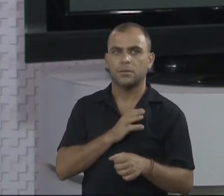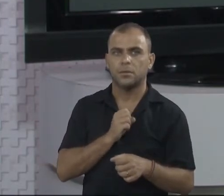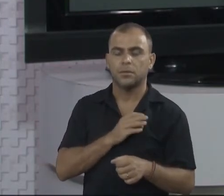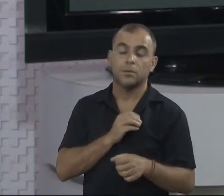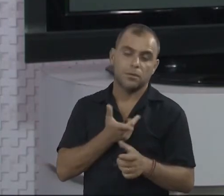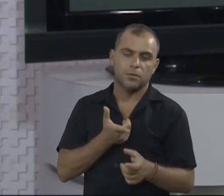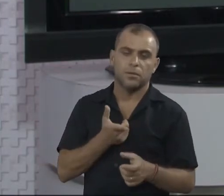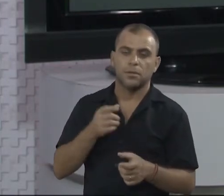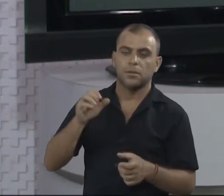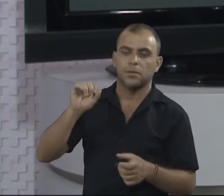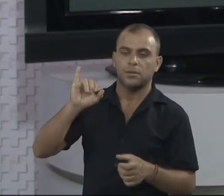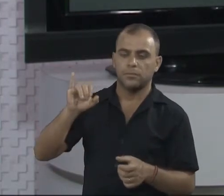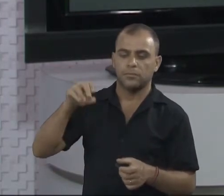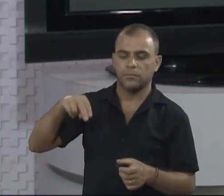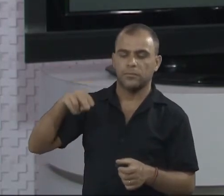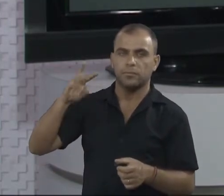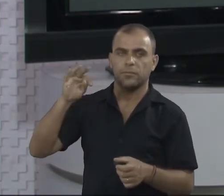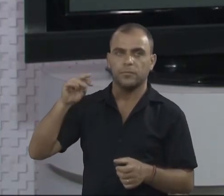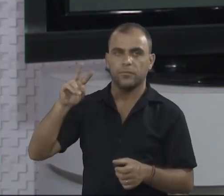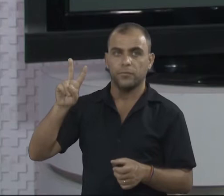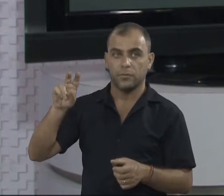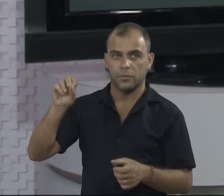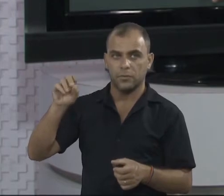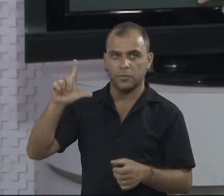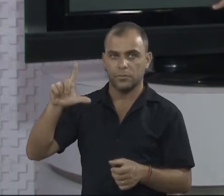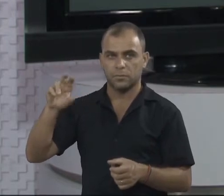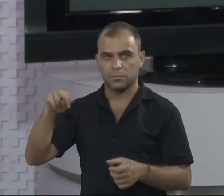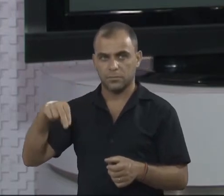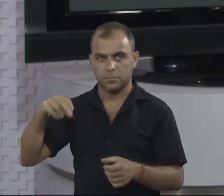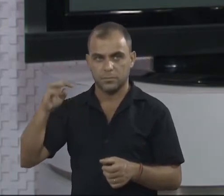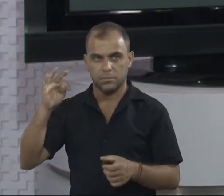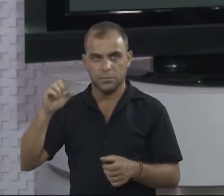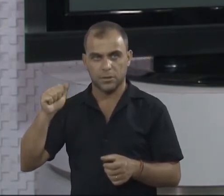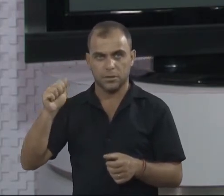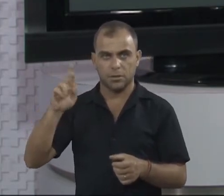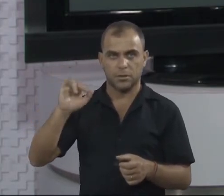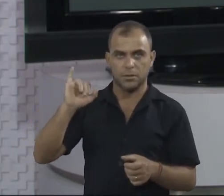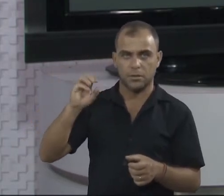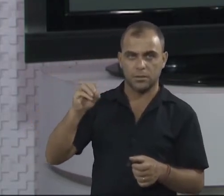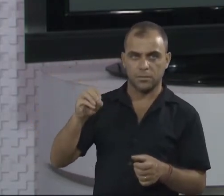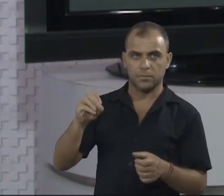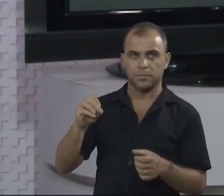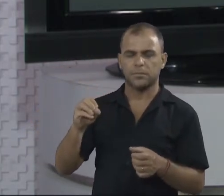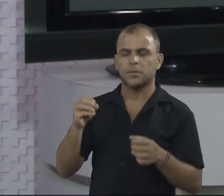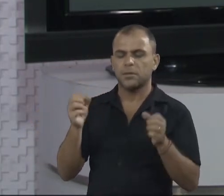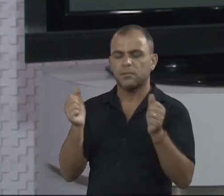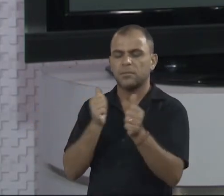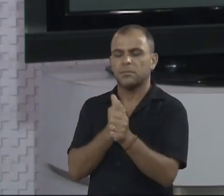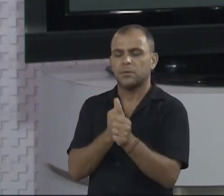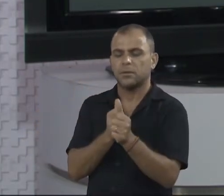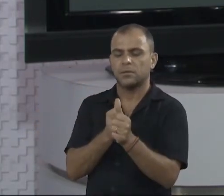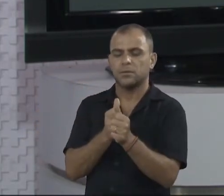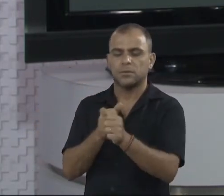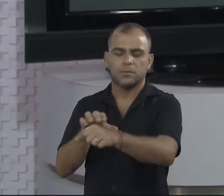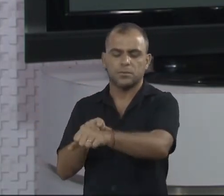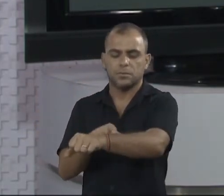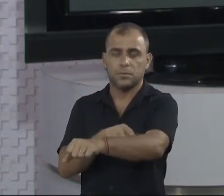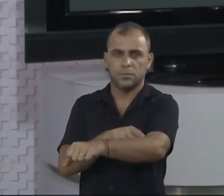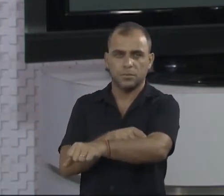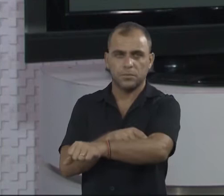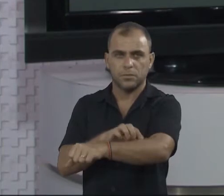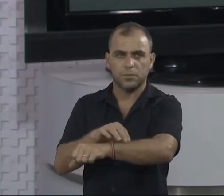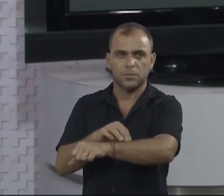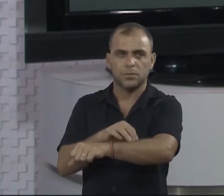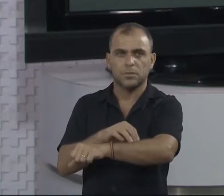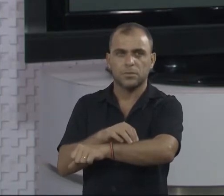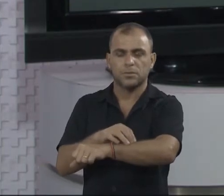né? Então, o neurônio final, ele vai chegar lá no músculo, vai se aproximar do músculo, ele já está lá